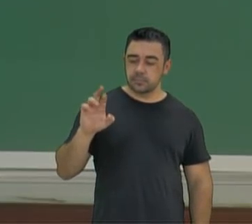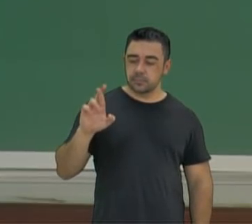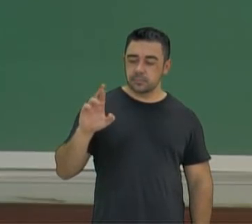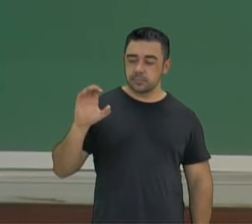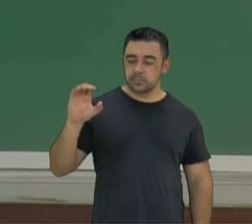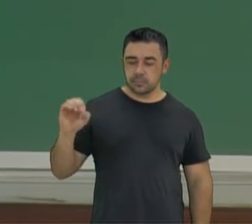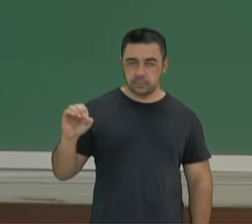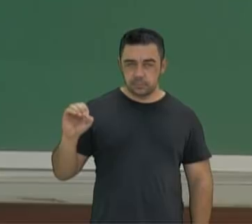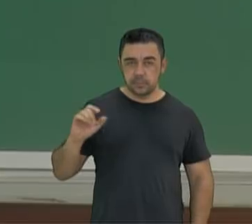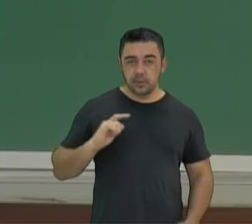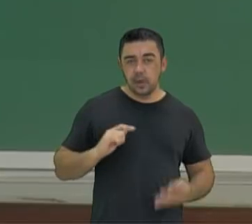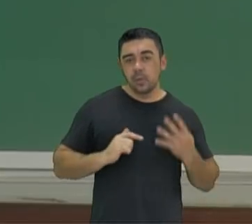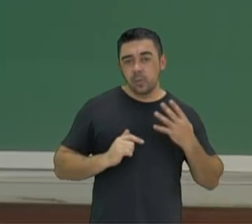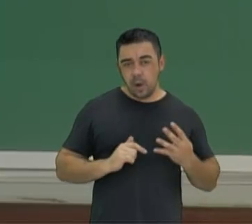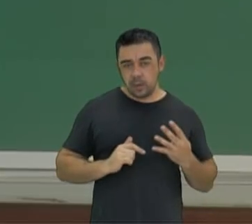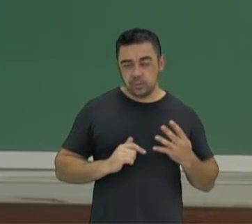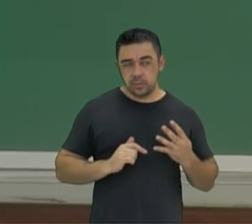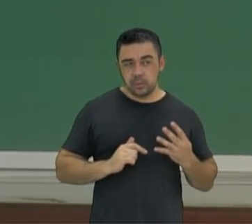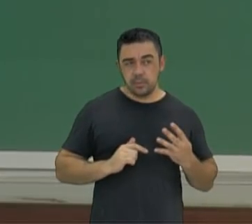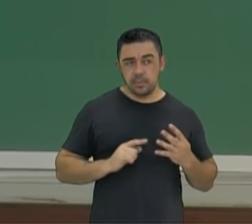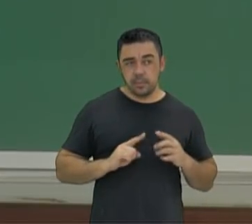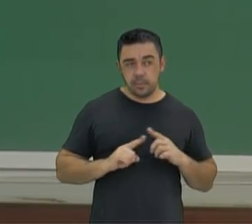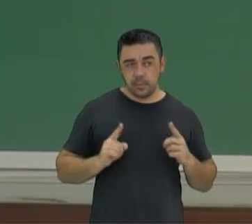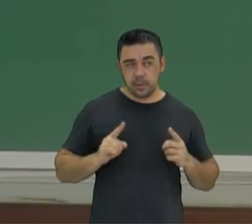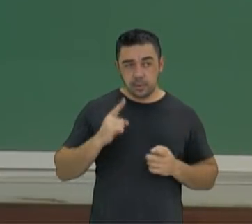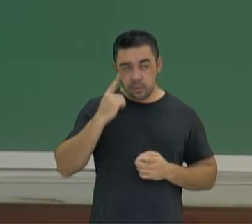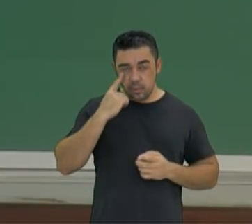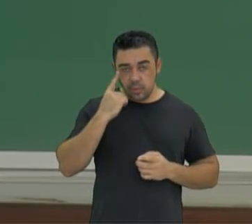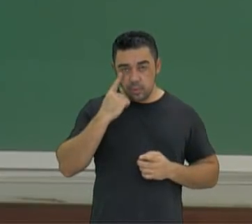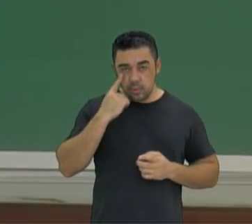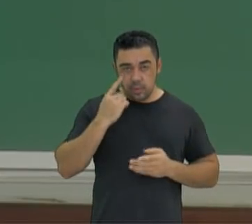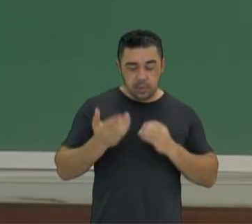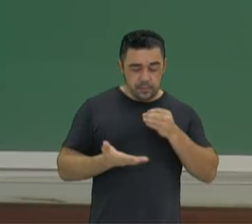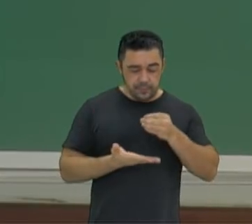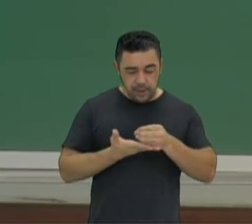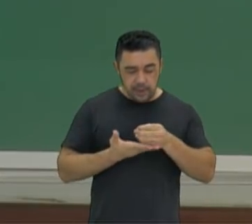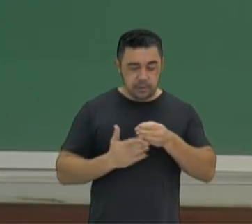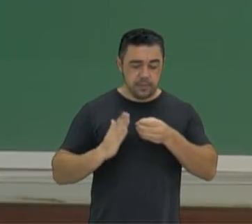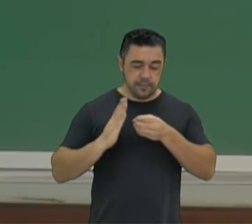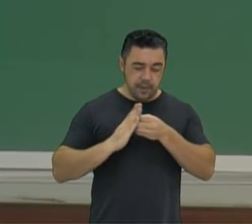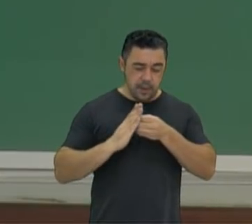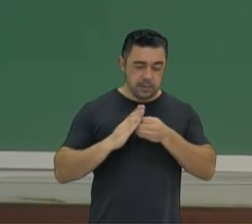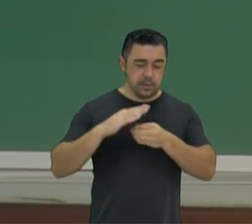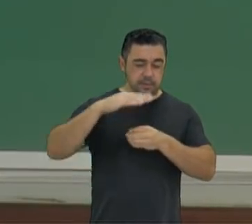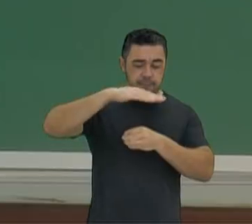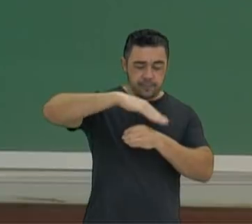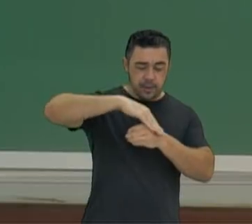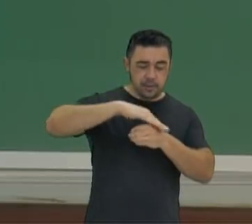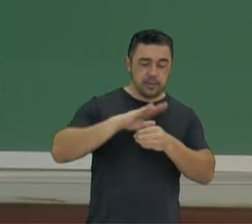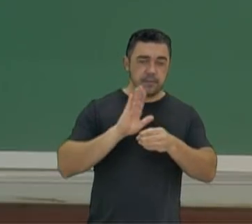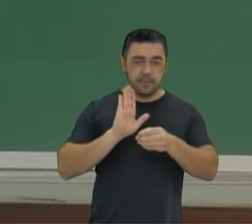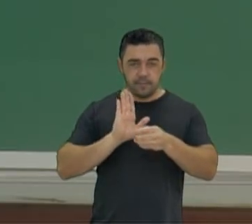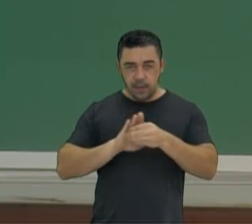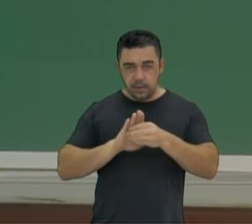olha lá, 4 lados, né? Guardem isso, ó, uma face, outra face e a base,